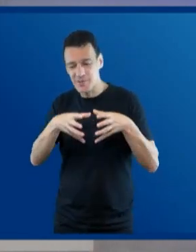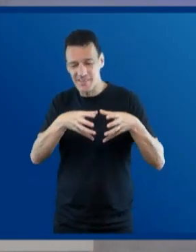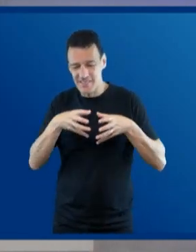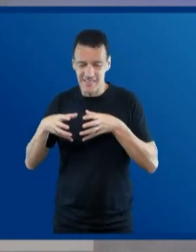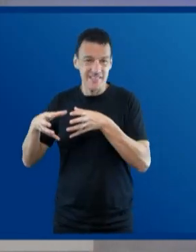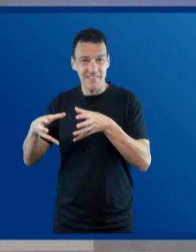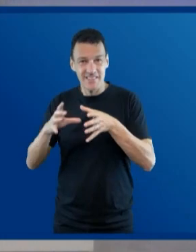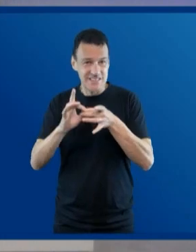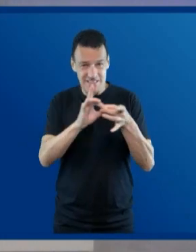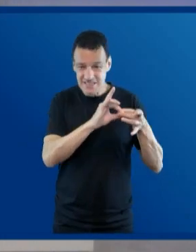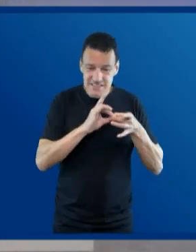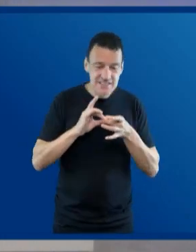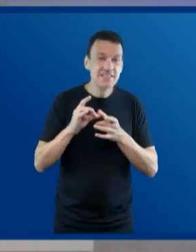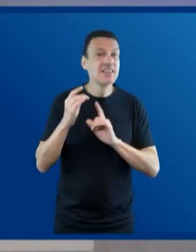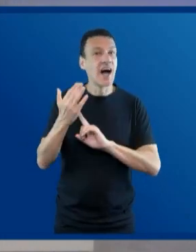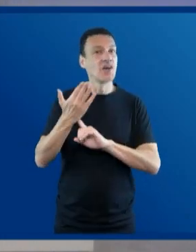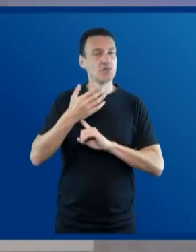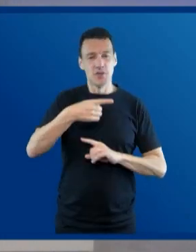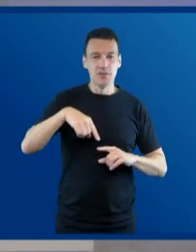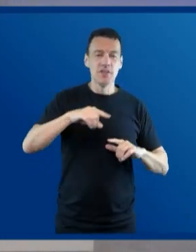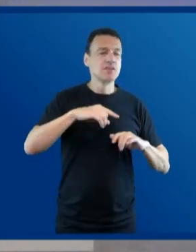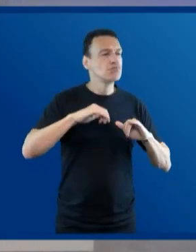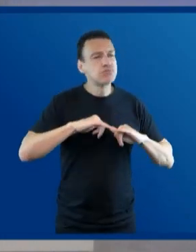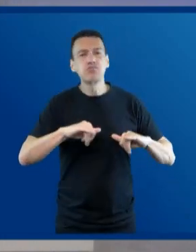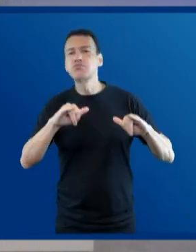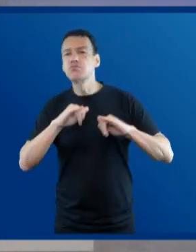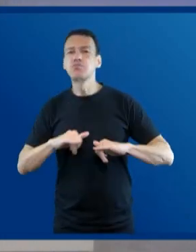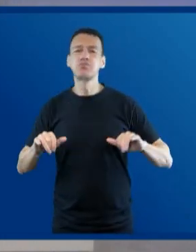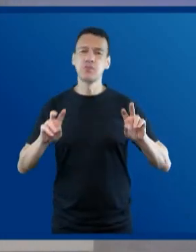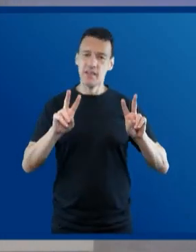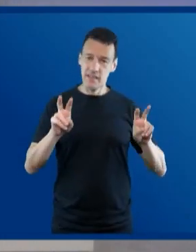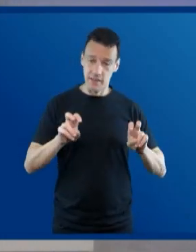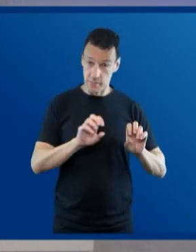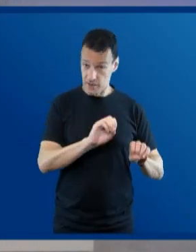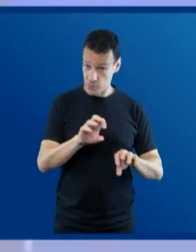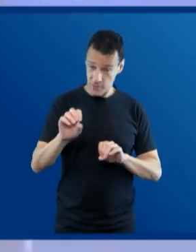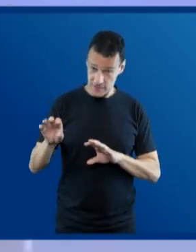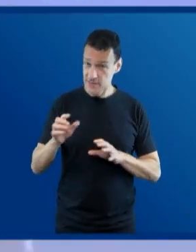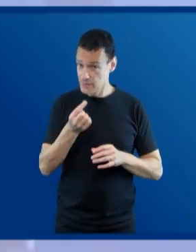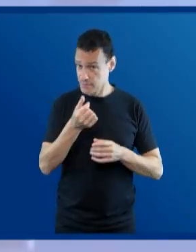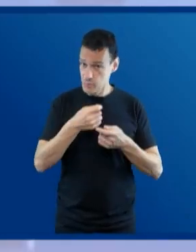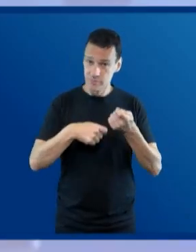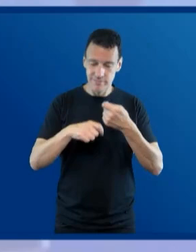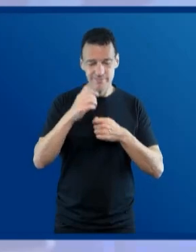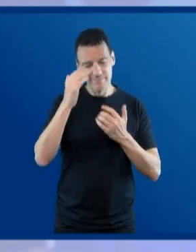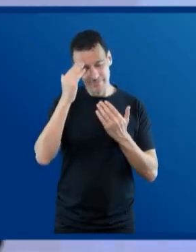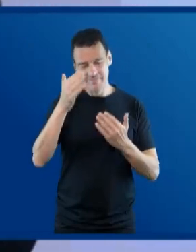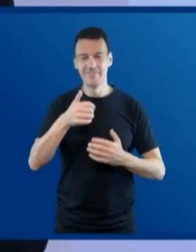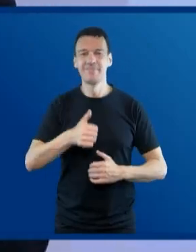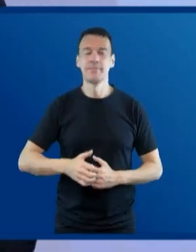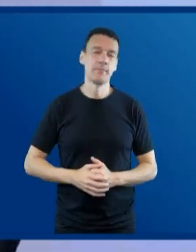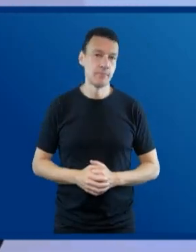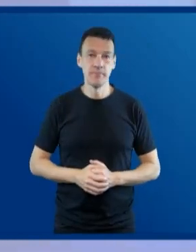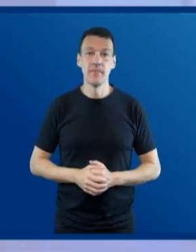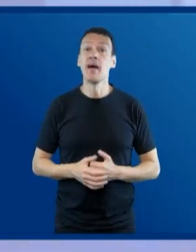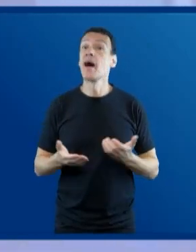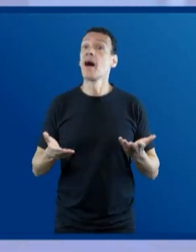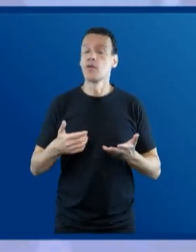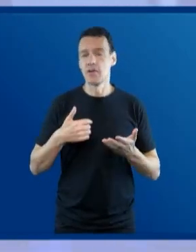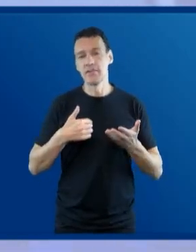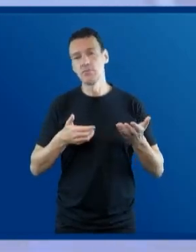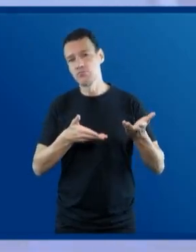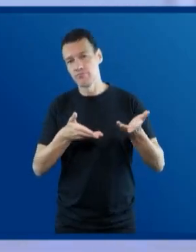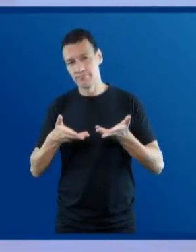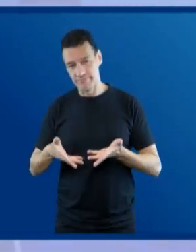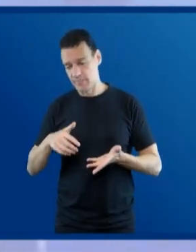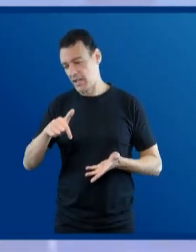educação financeira com informação de qualidade. Então, muito obrigado, parceiros, muito obrigado. Bom, agora vou chamar aqui comigo ao